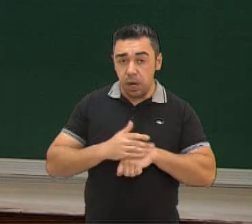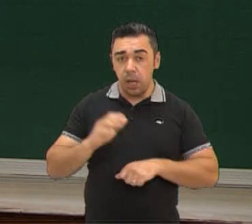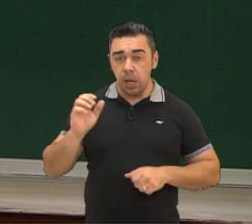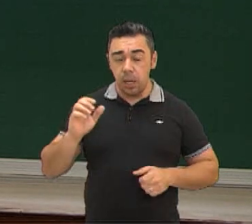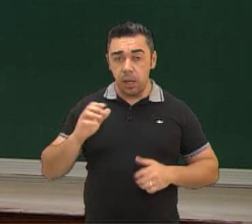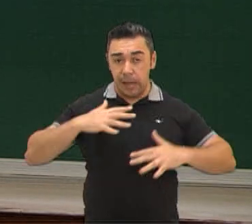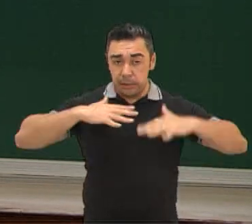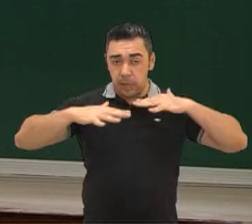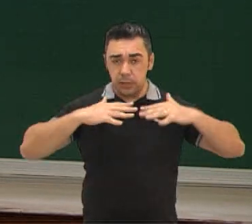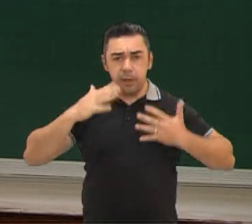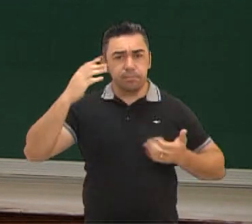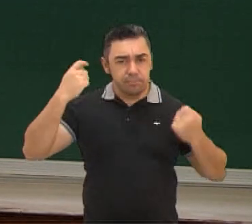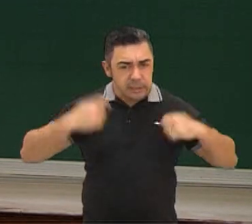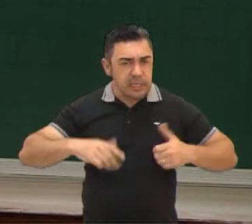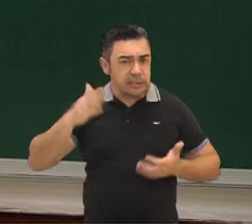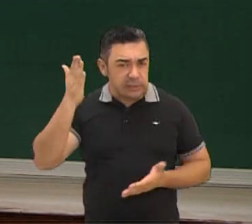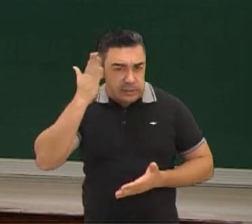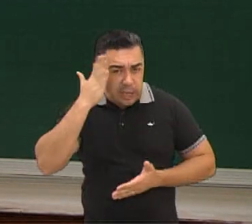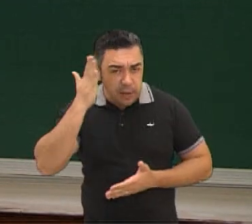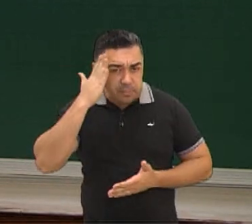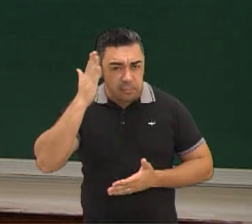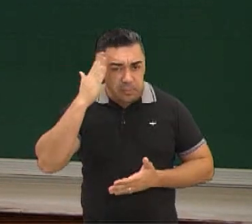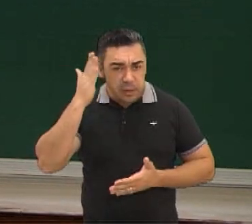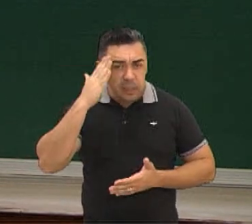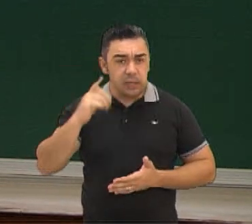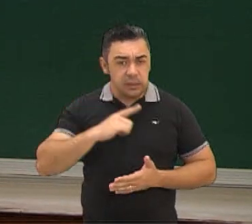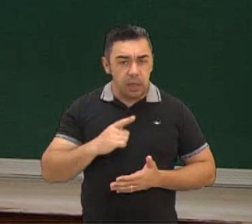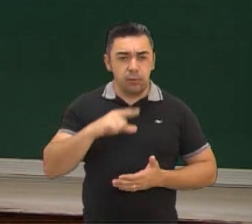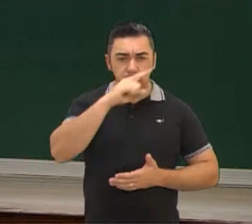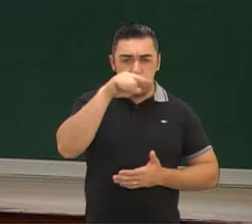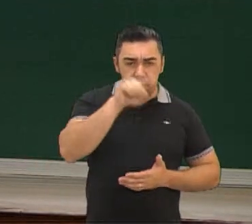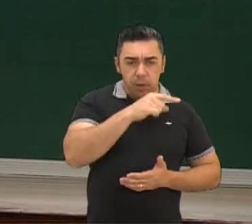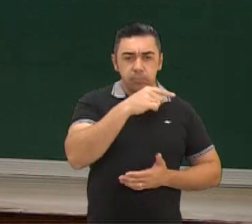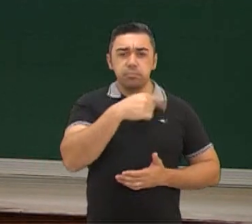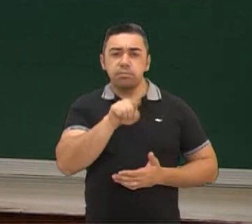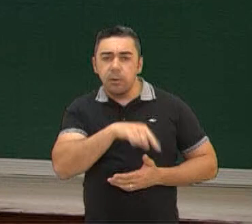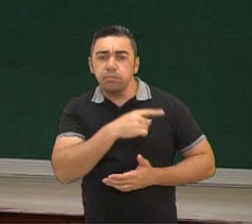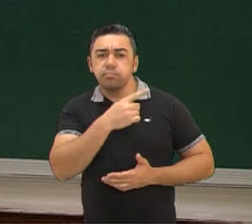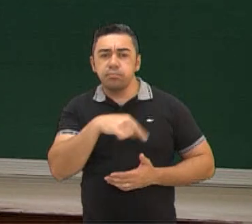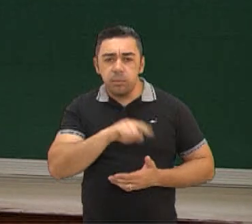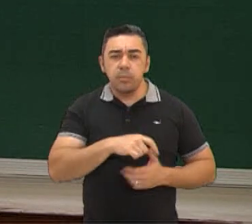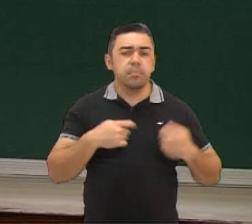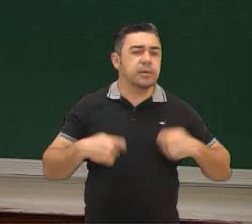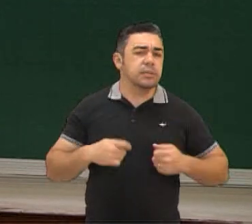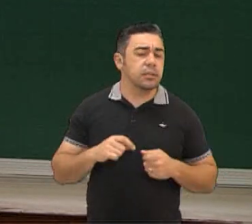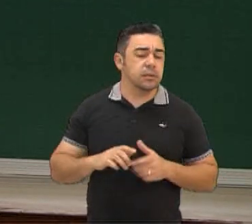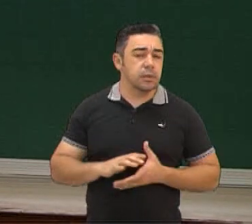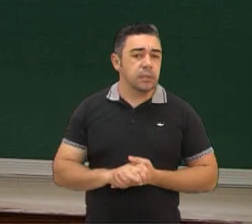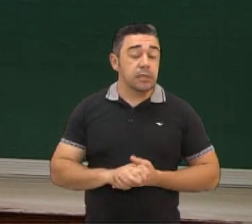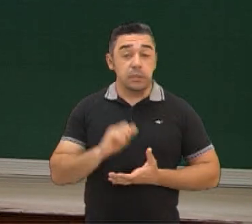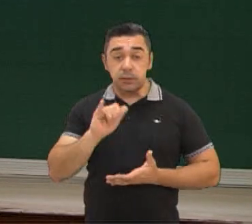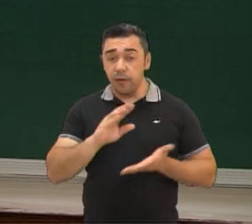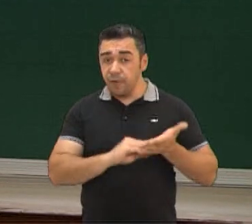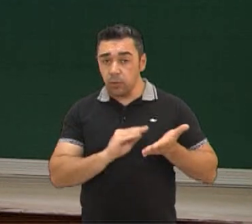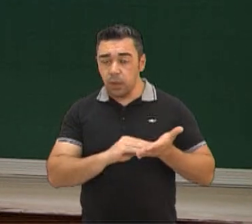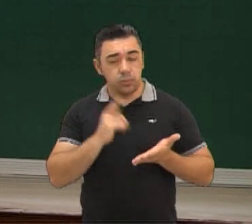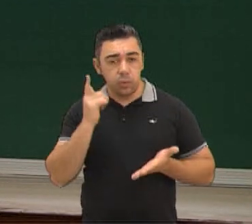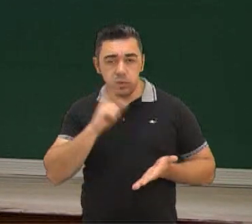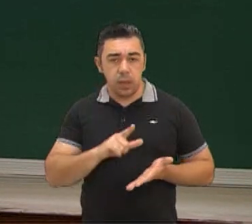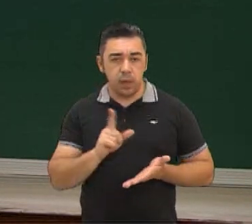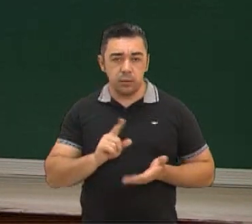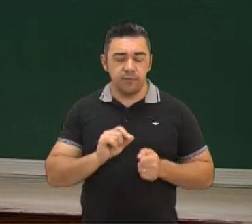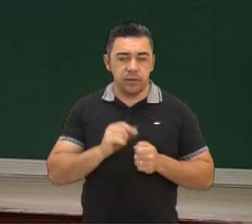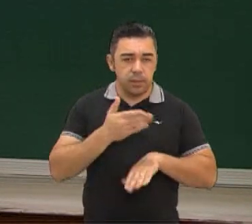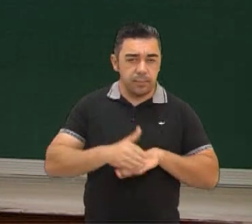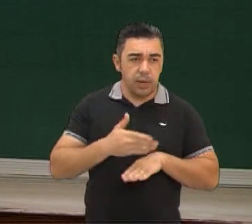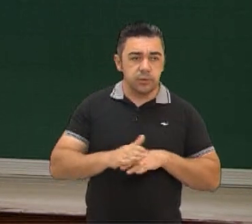precisa saber ou precisa ter para poder jogar polo aquático. Sem isso, não vai conseguir